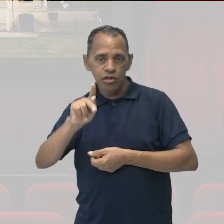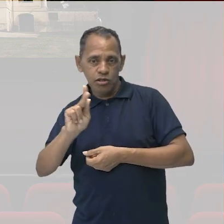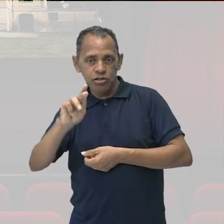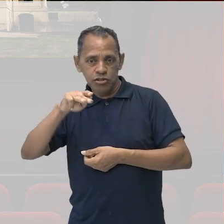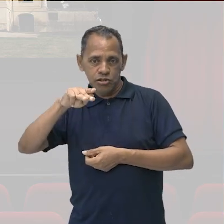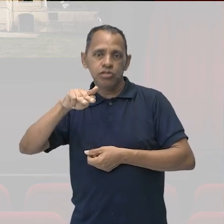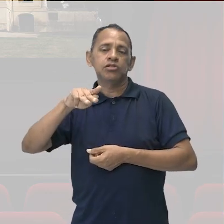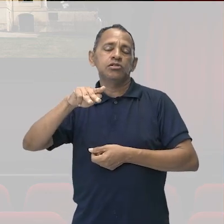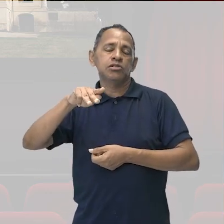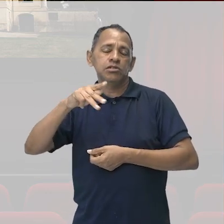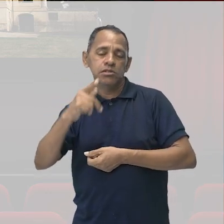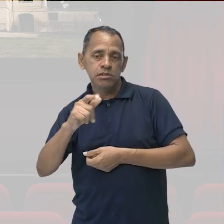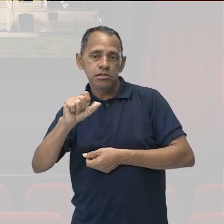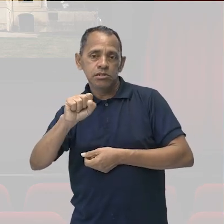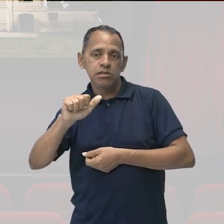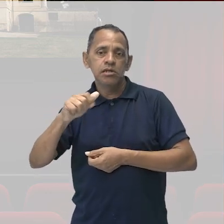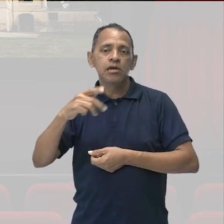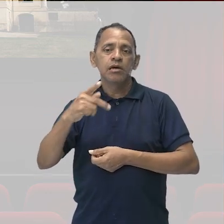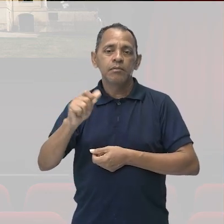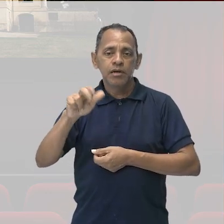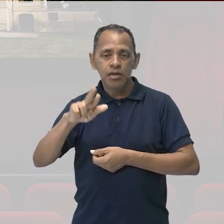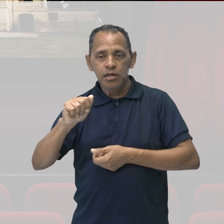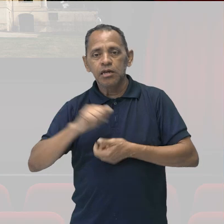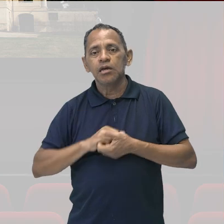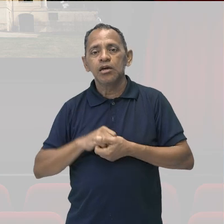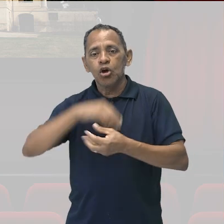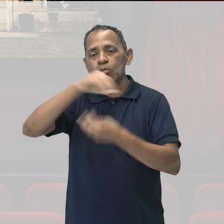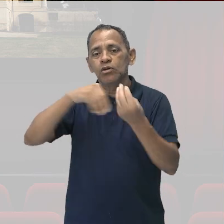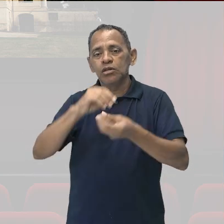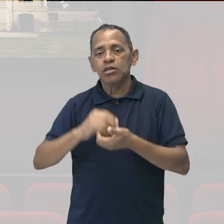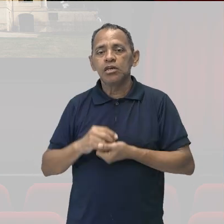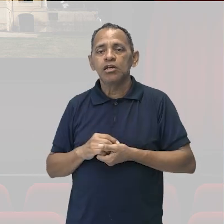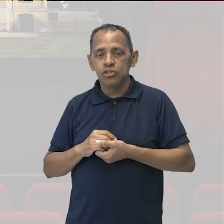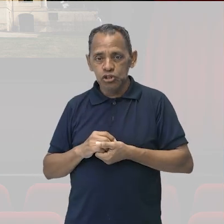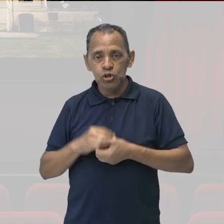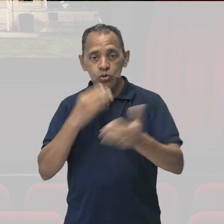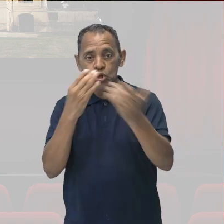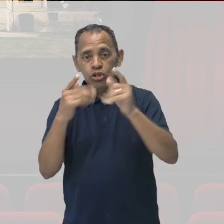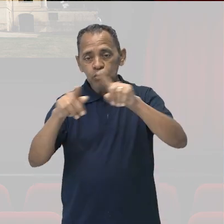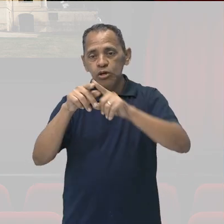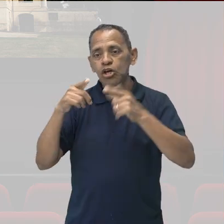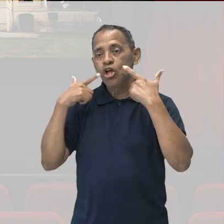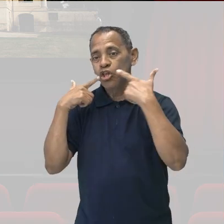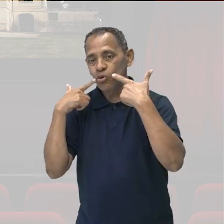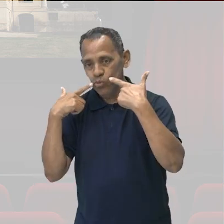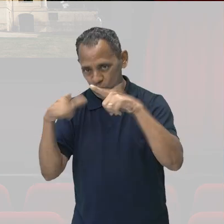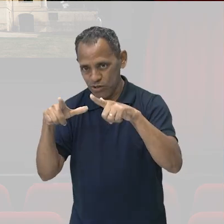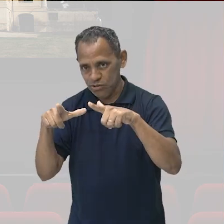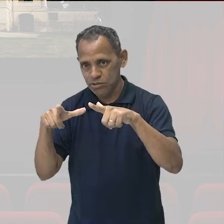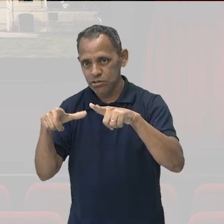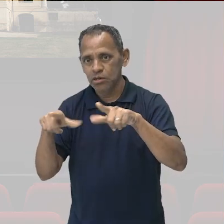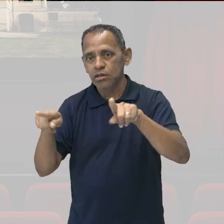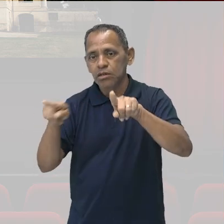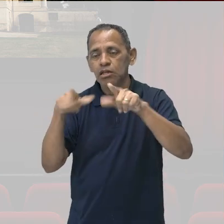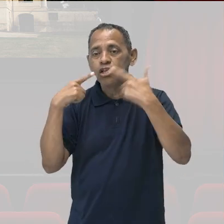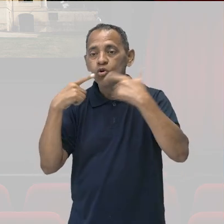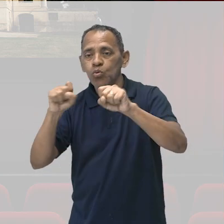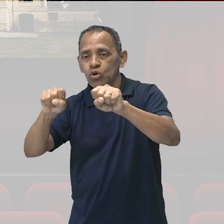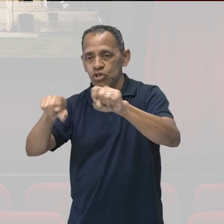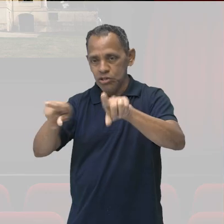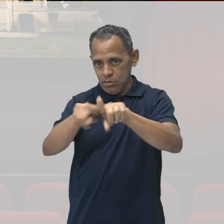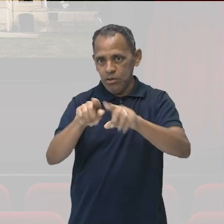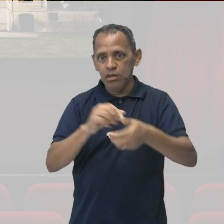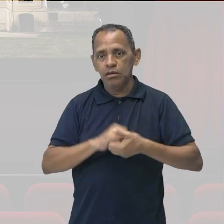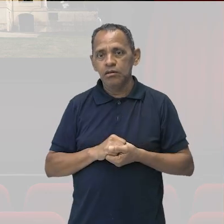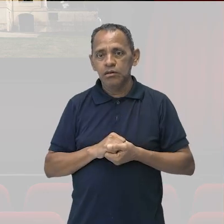cênicas tradicionais, incorporando uma complexidade psicológica e linguística que